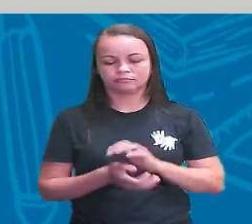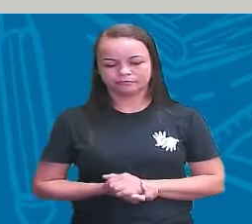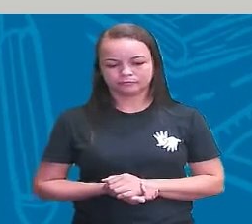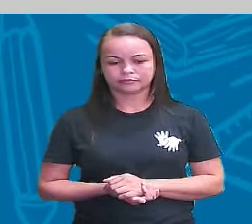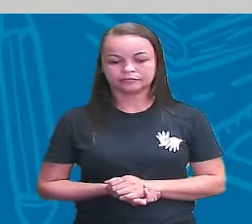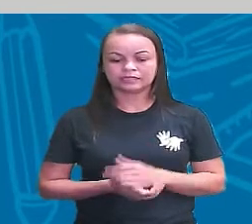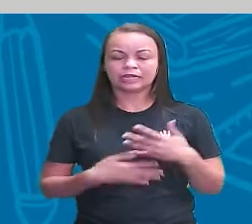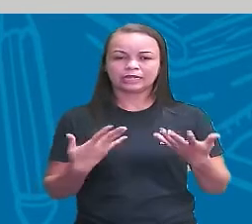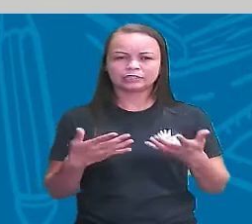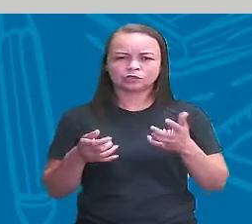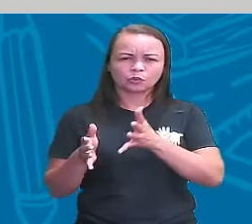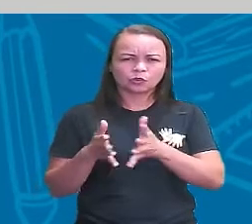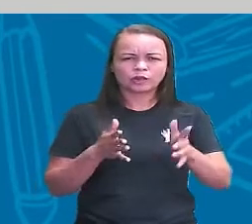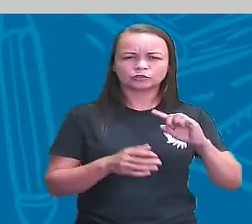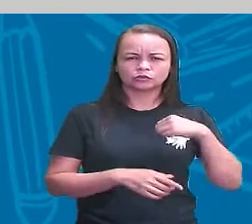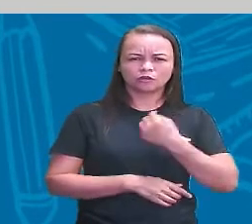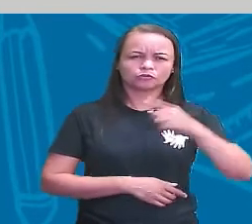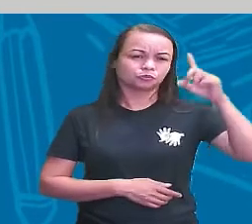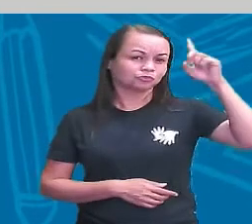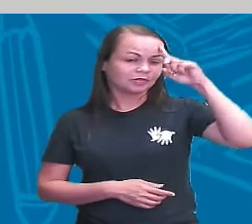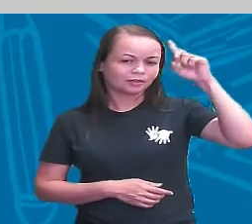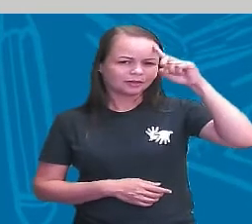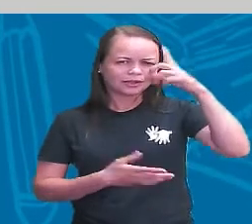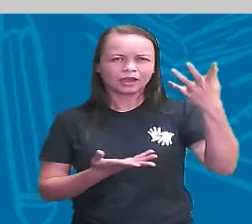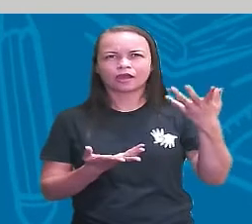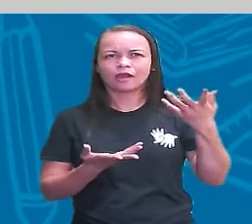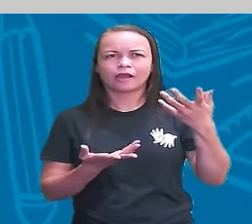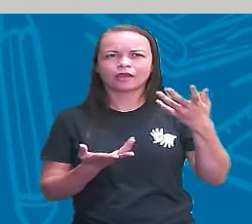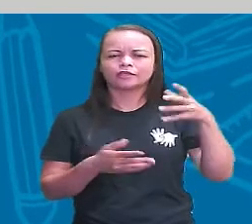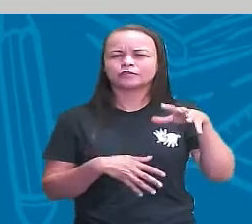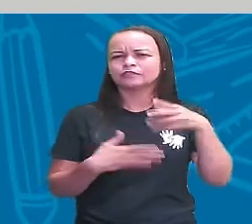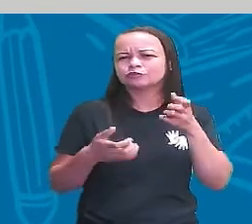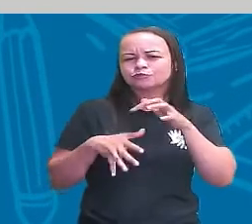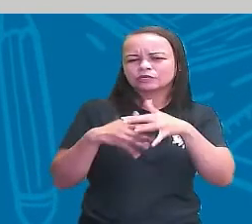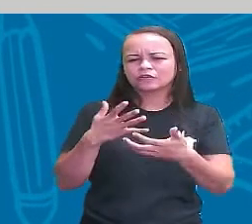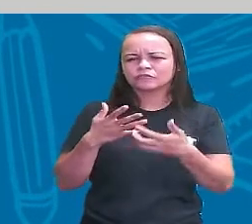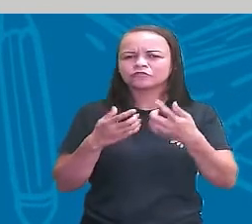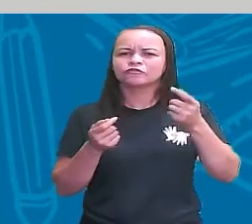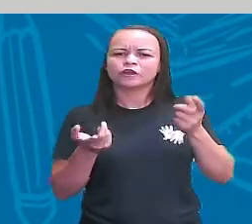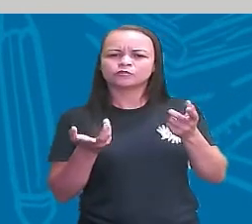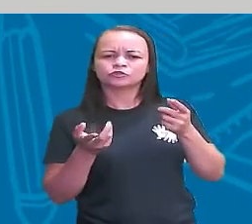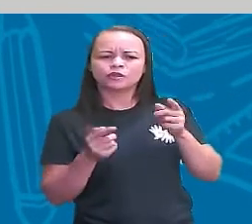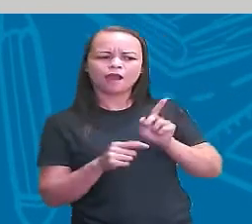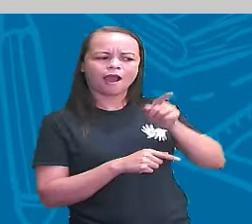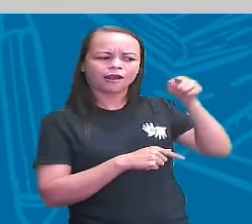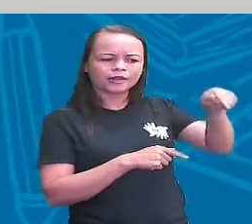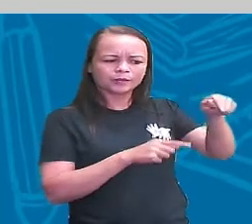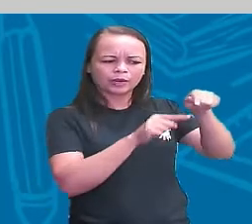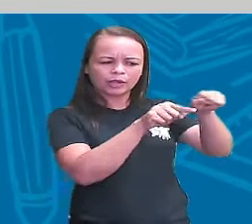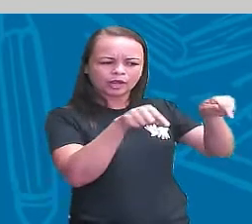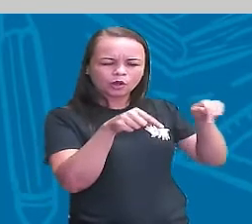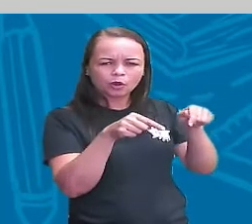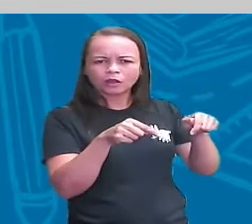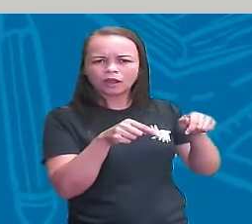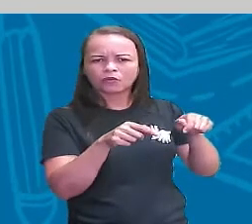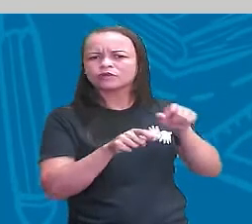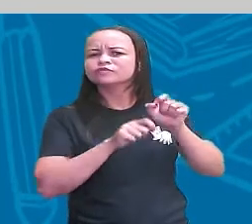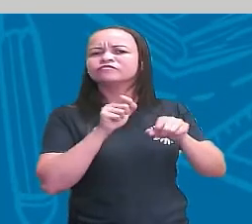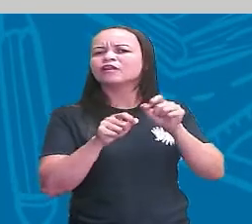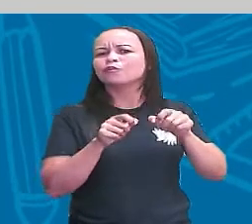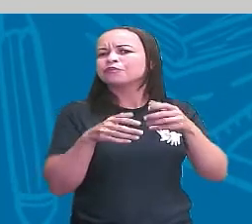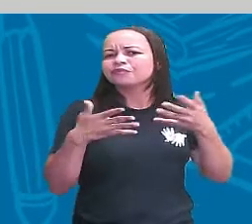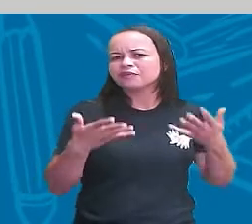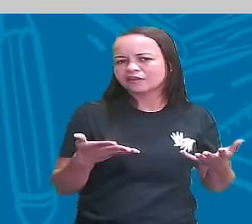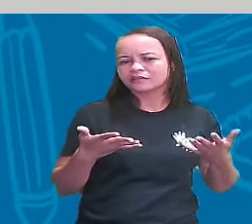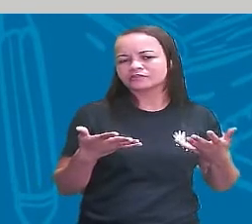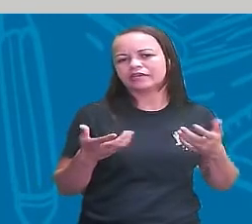no decorrer do nosso dia, né? Escuta, ó, vamos ali para aquela área, mas aquela área equivale ao quê? É o quê? É